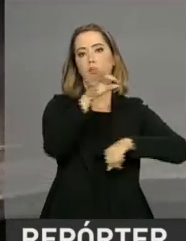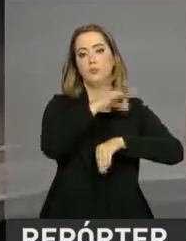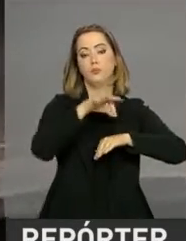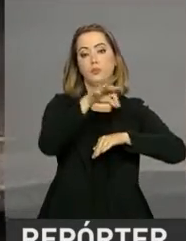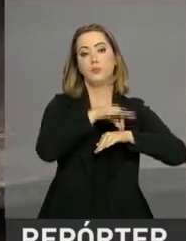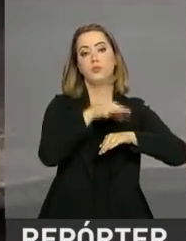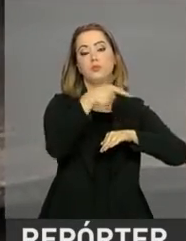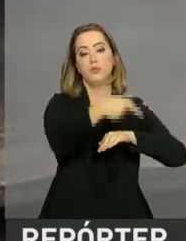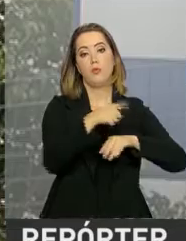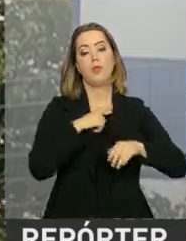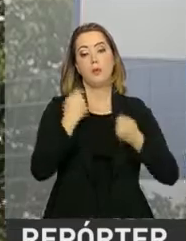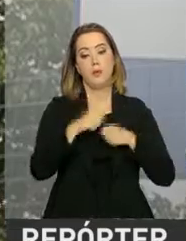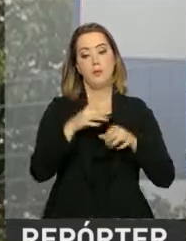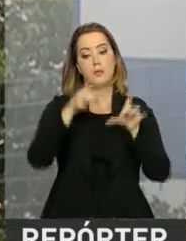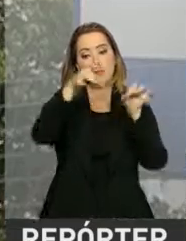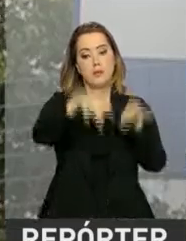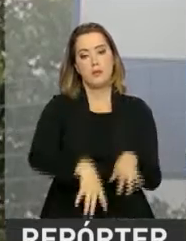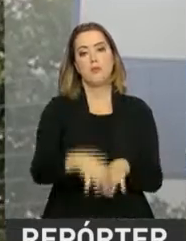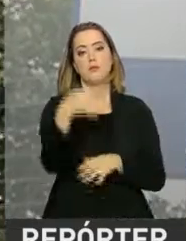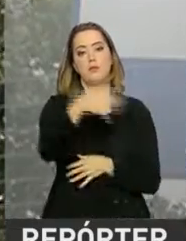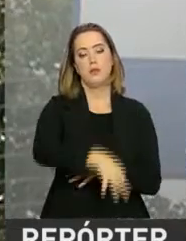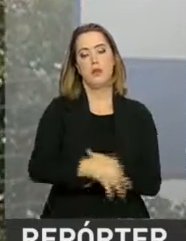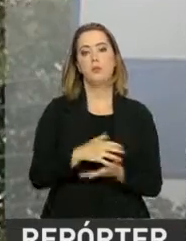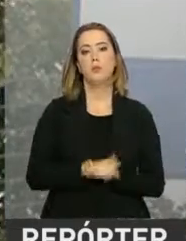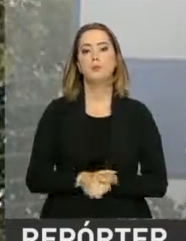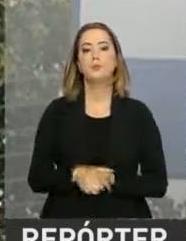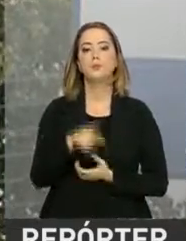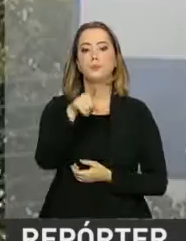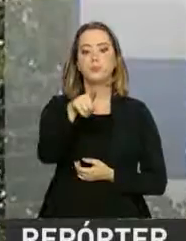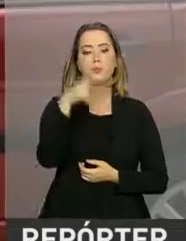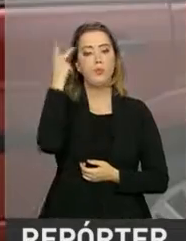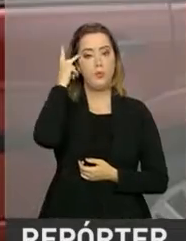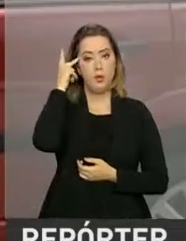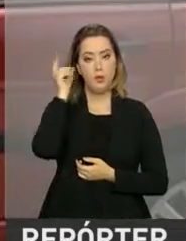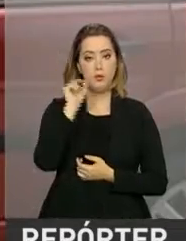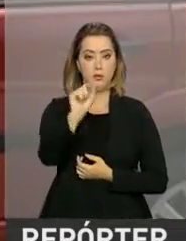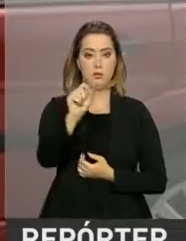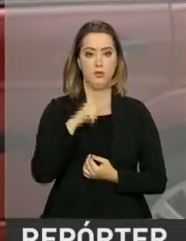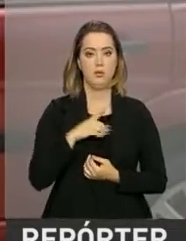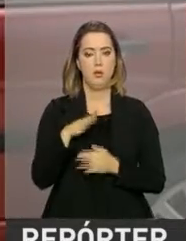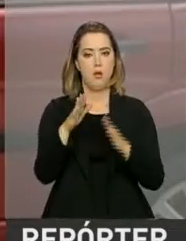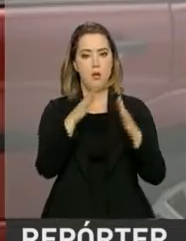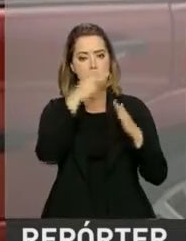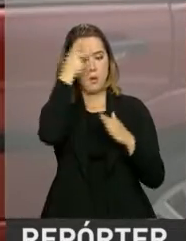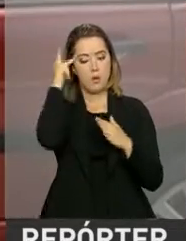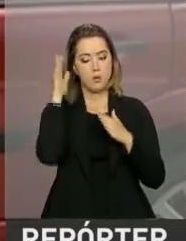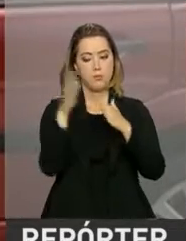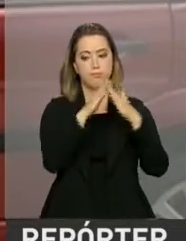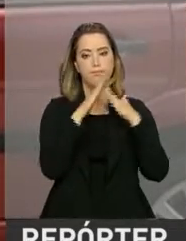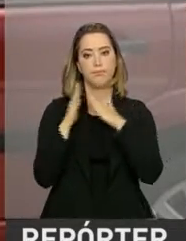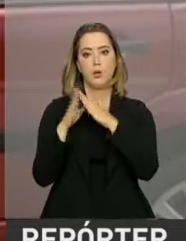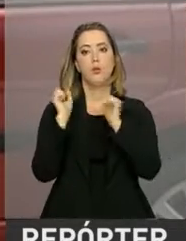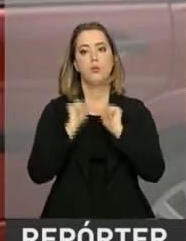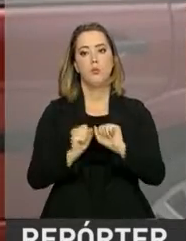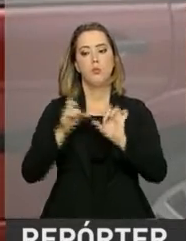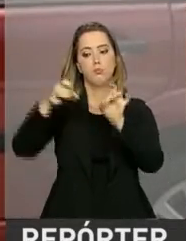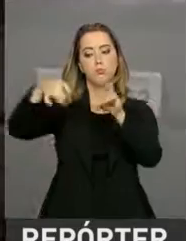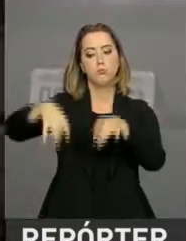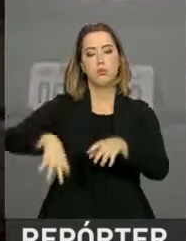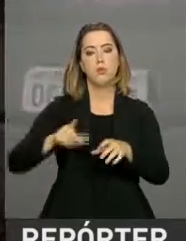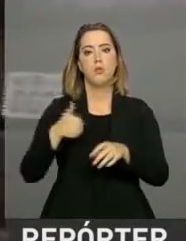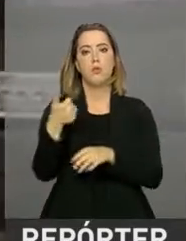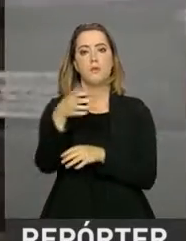tenha a destinação correta. Em Santo André, cidade da Grande São Paulo, moradores podem descartar resíduos sólidos